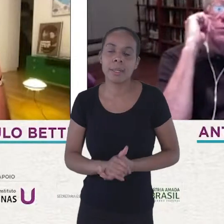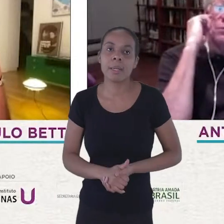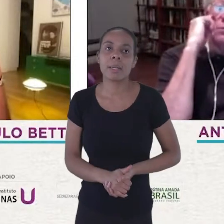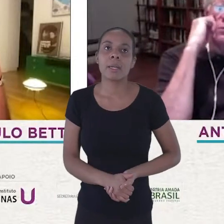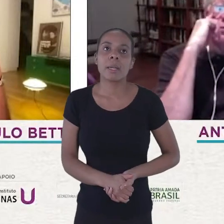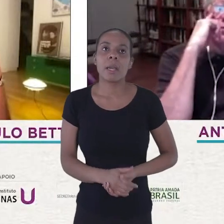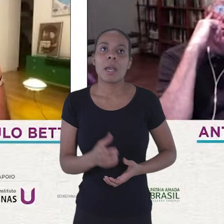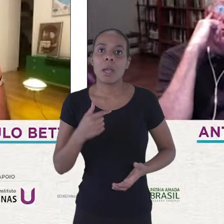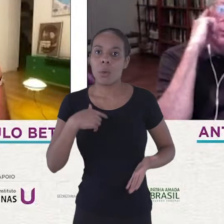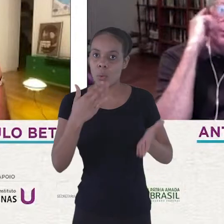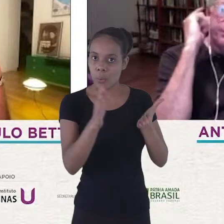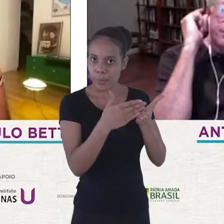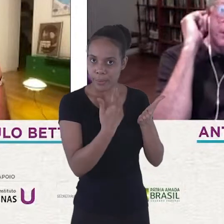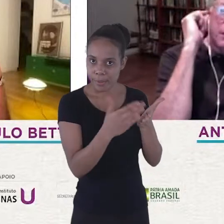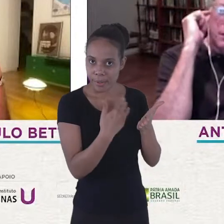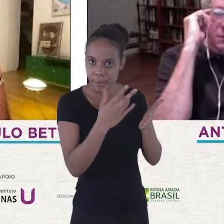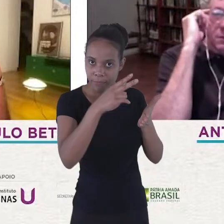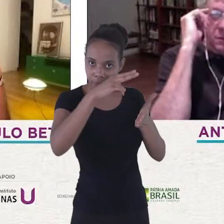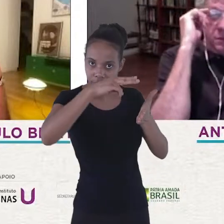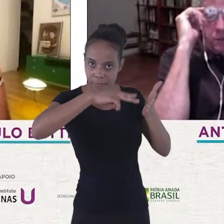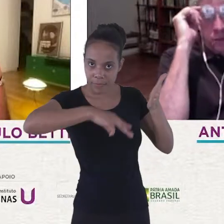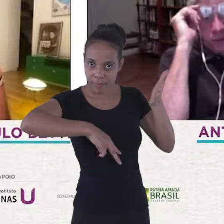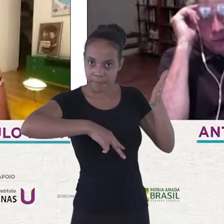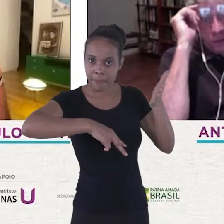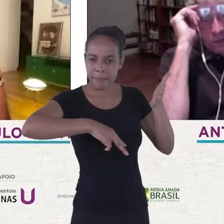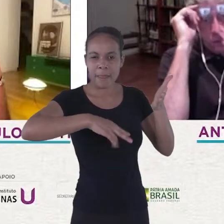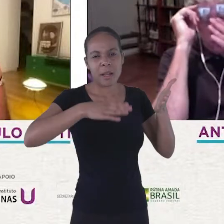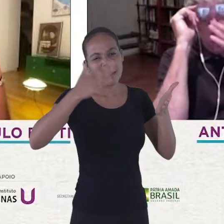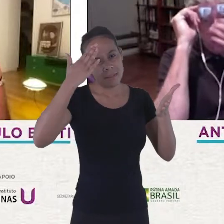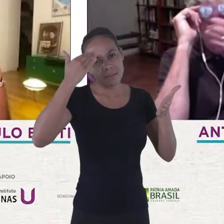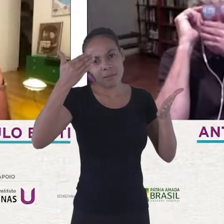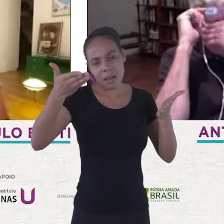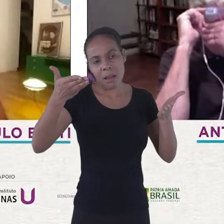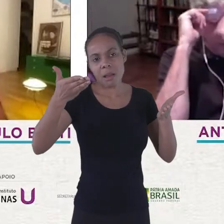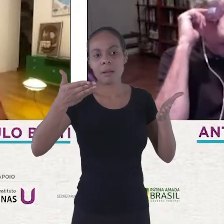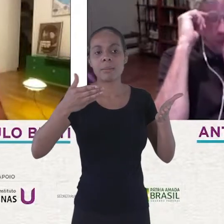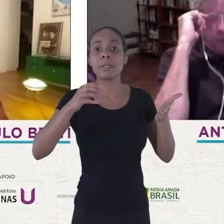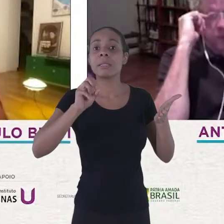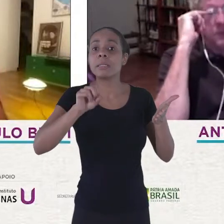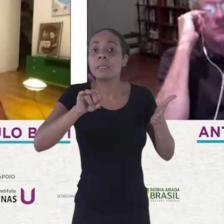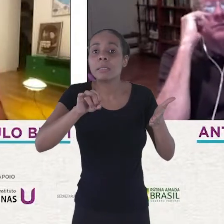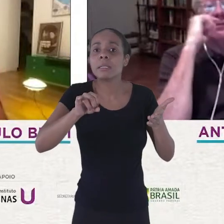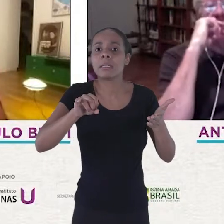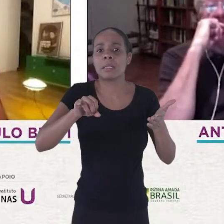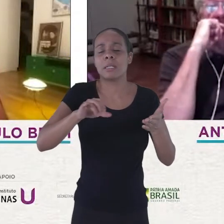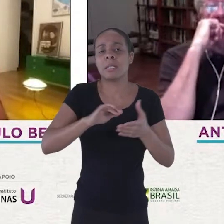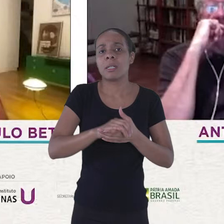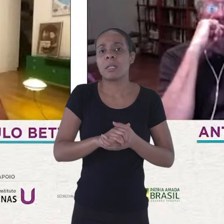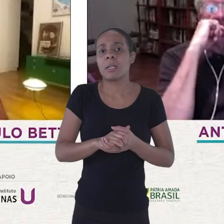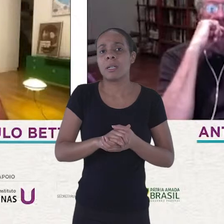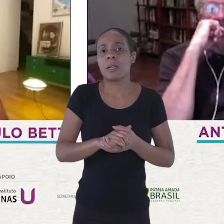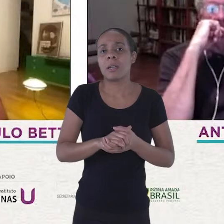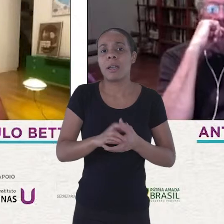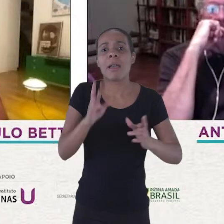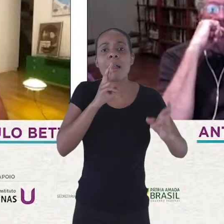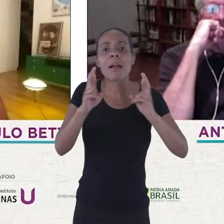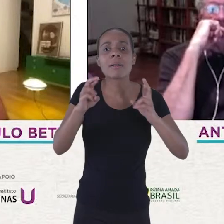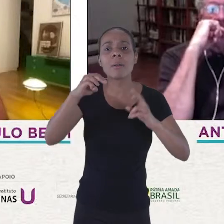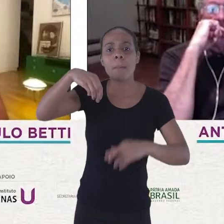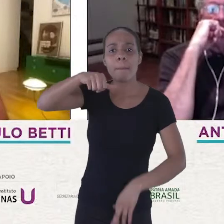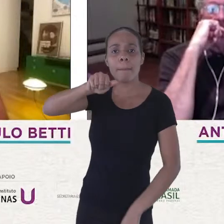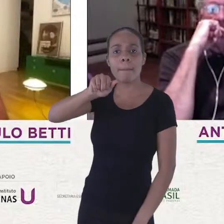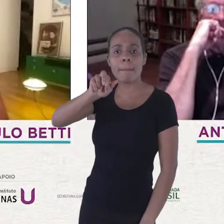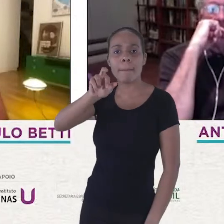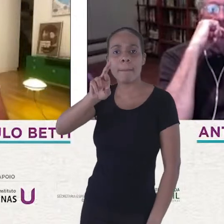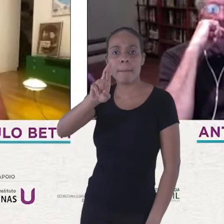e fico relendo, porque você sabe, qualquer coisa que se relacione a Karl Marx, você tem que